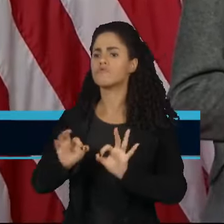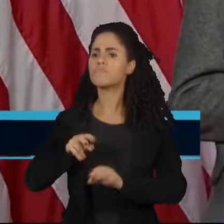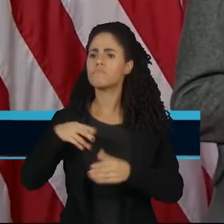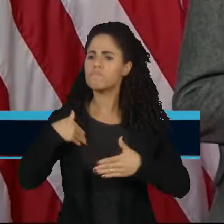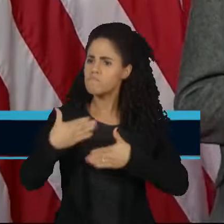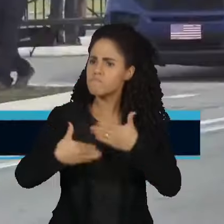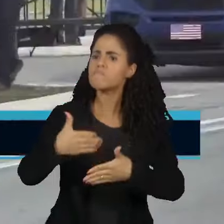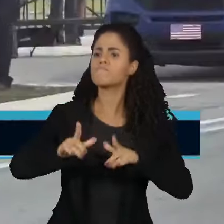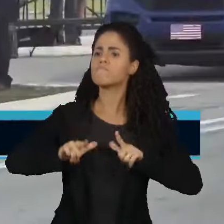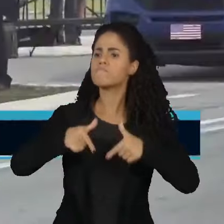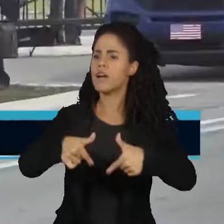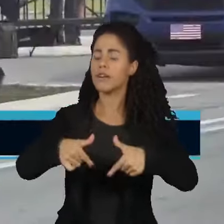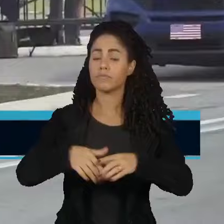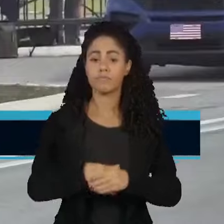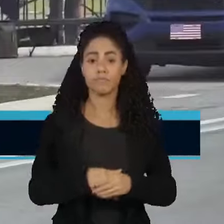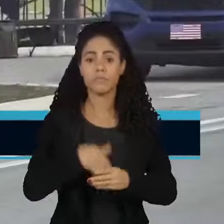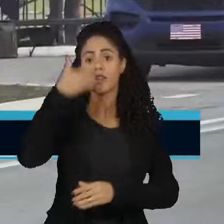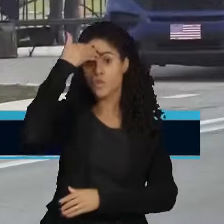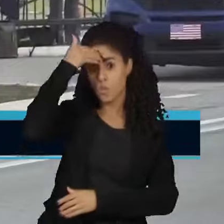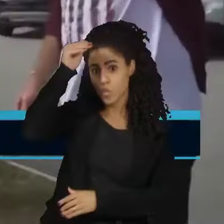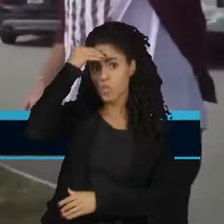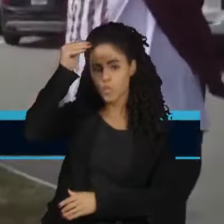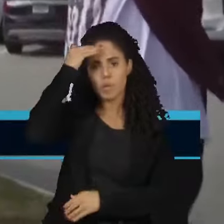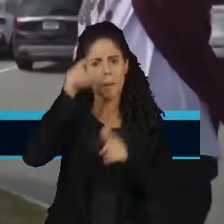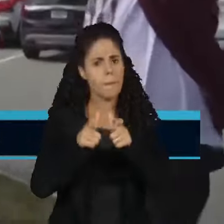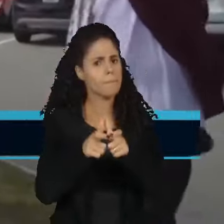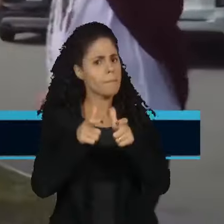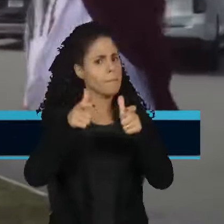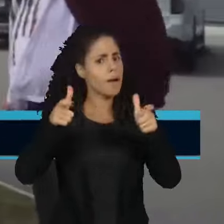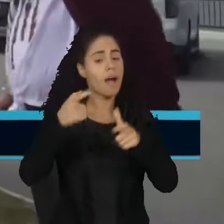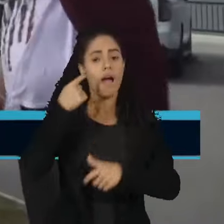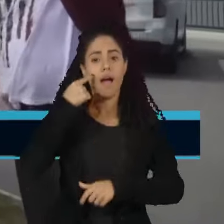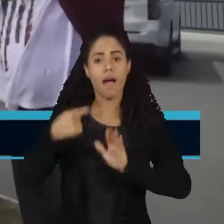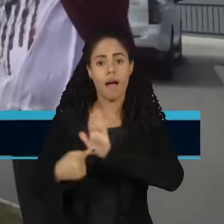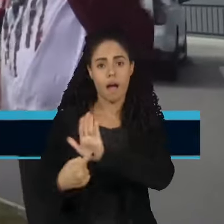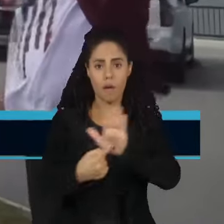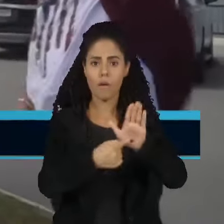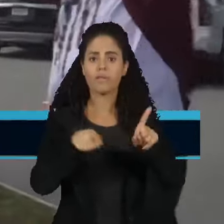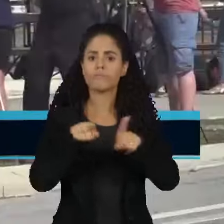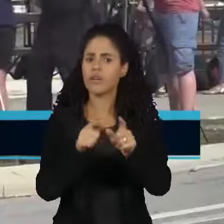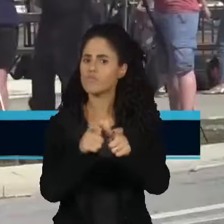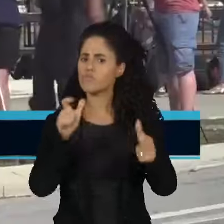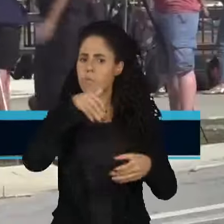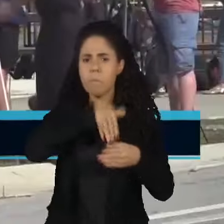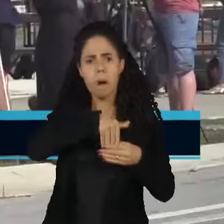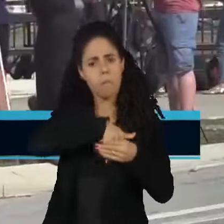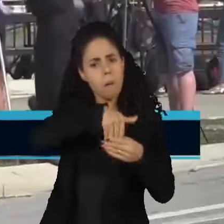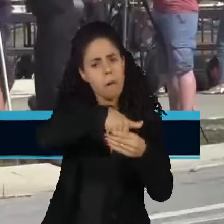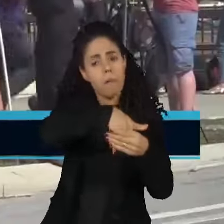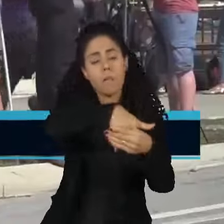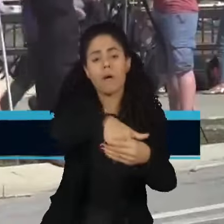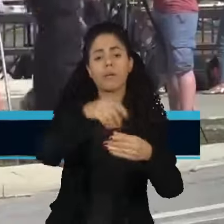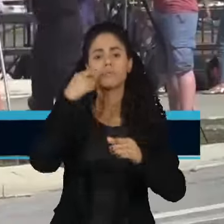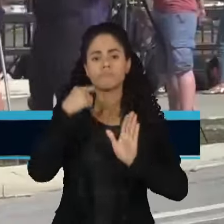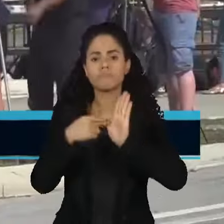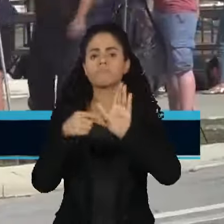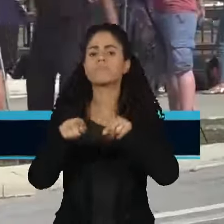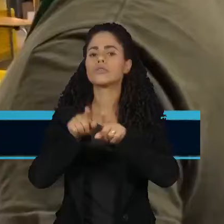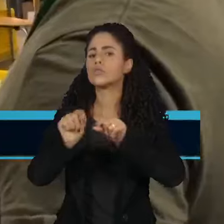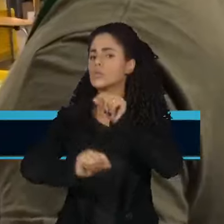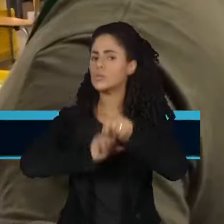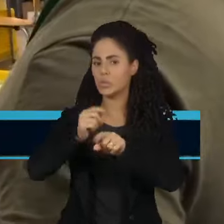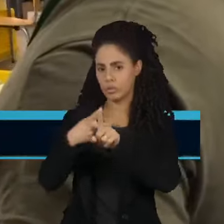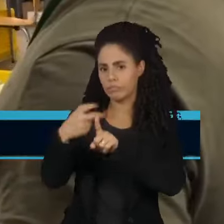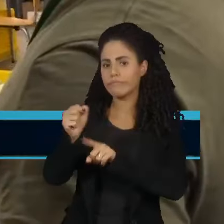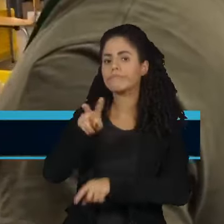our promises. Trump conquistou a maioria dos delegados no colégio eleitoral e as projeções indicam que também vai